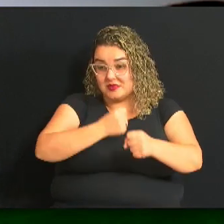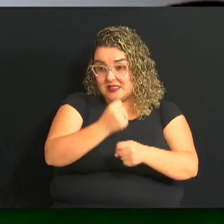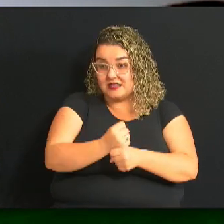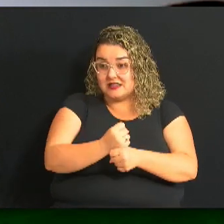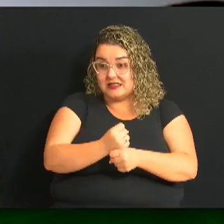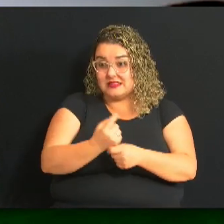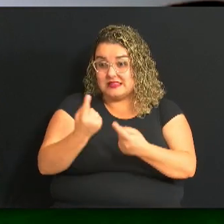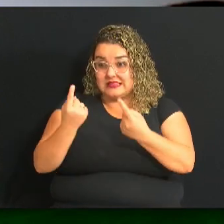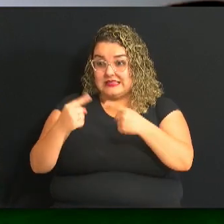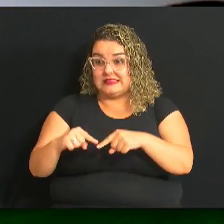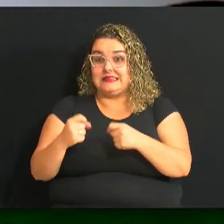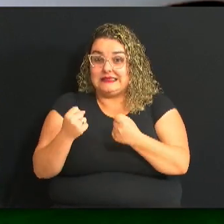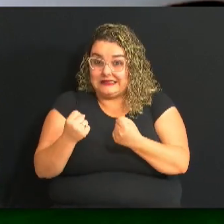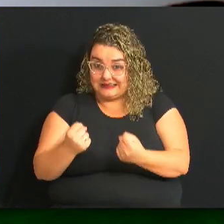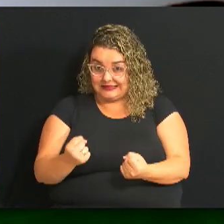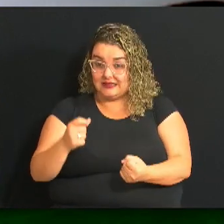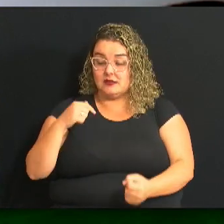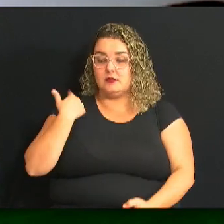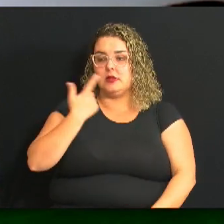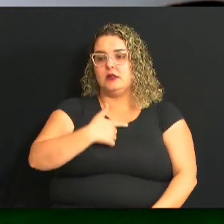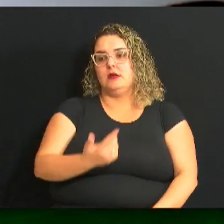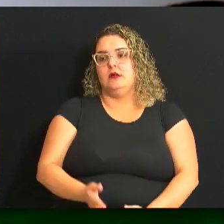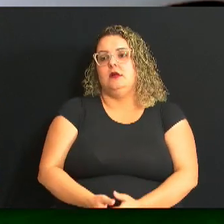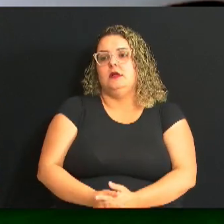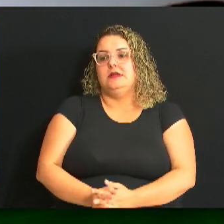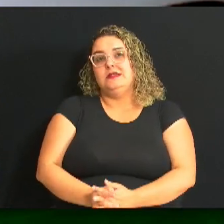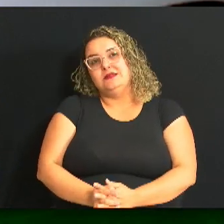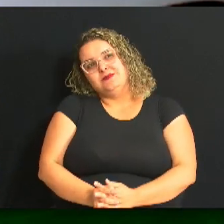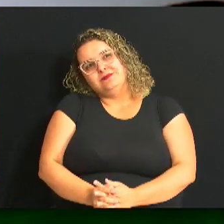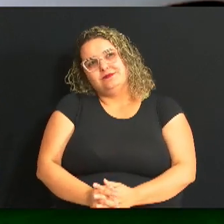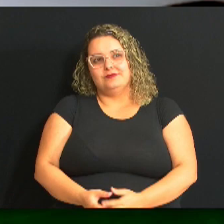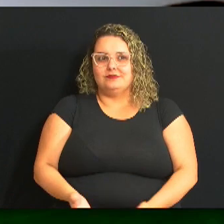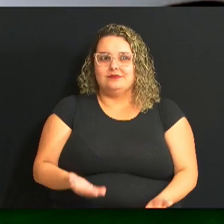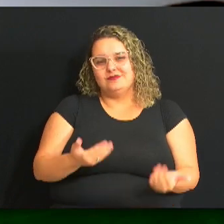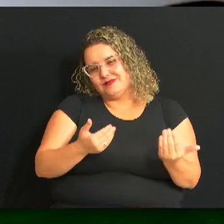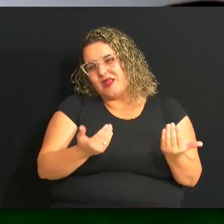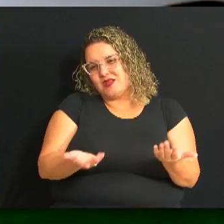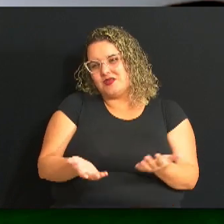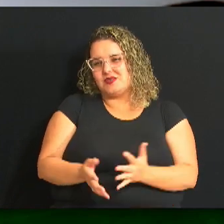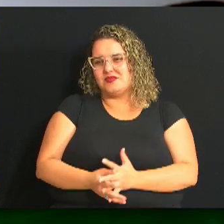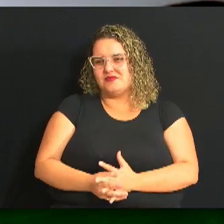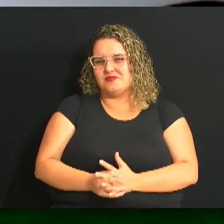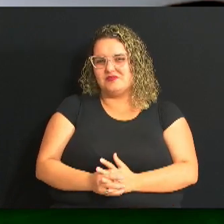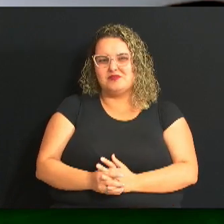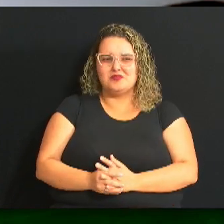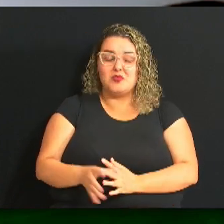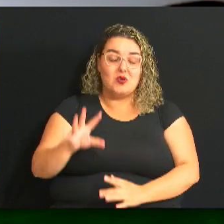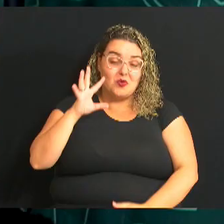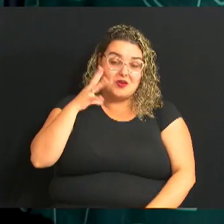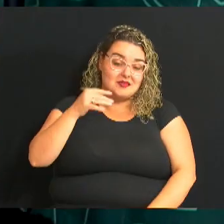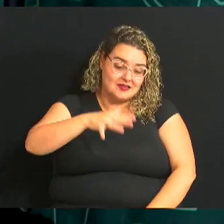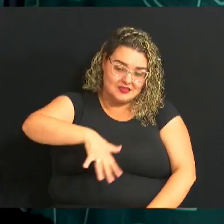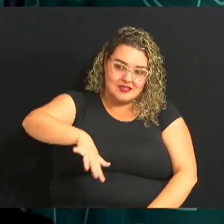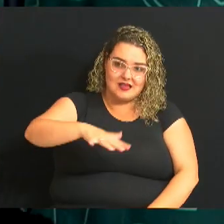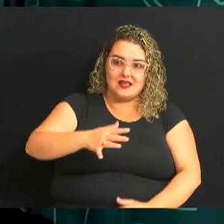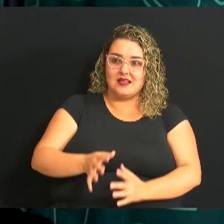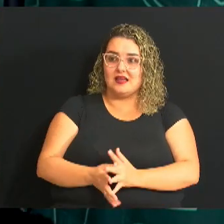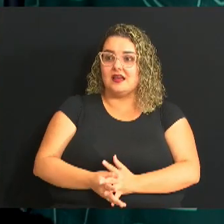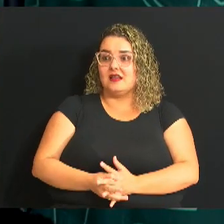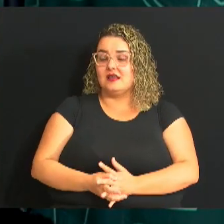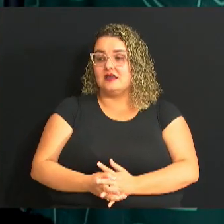muito muito pesada para a gente, que a gente ainda era muito novo, não conhecia esse mundo, né? E